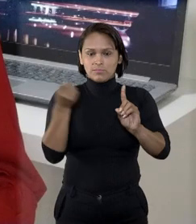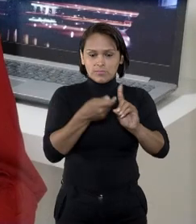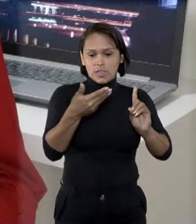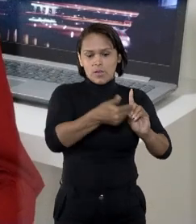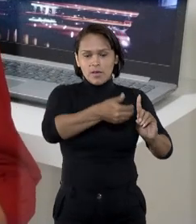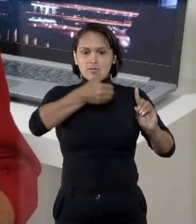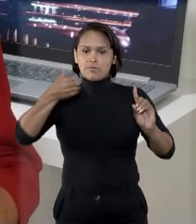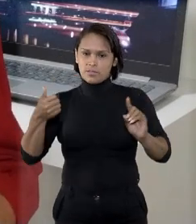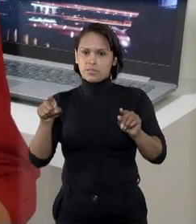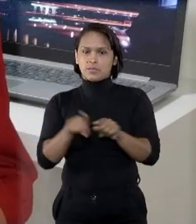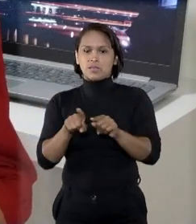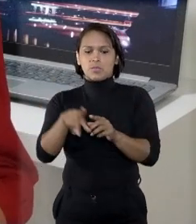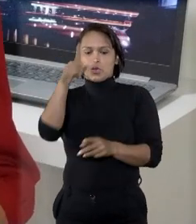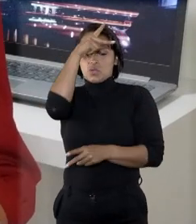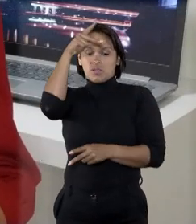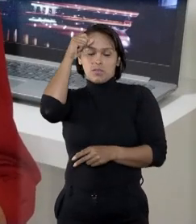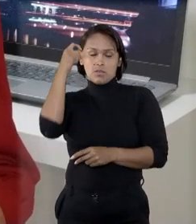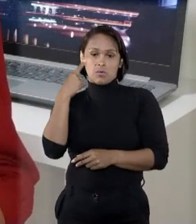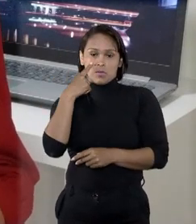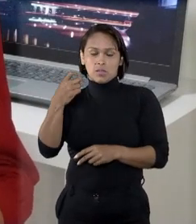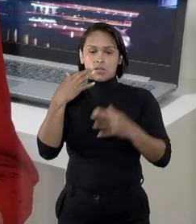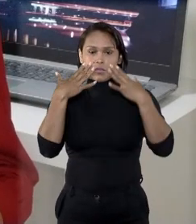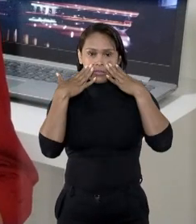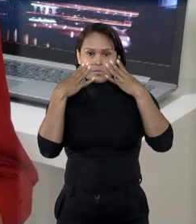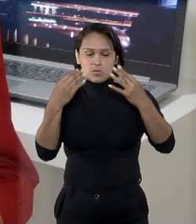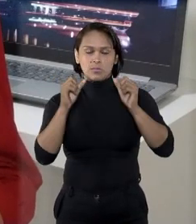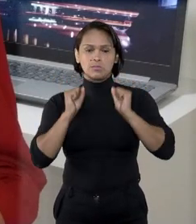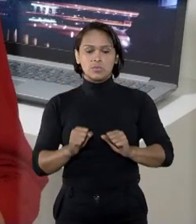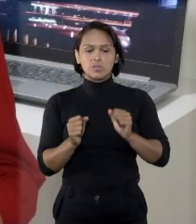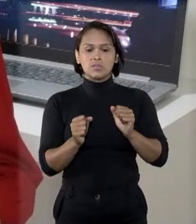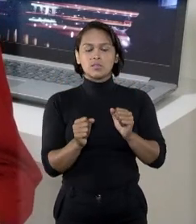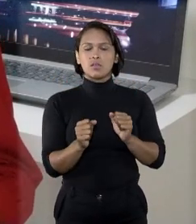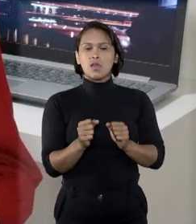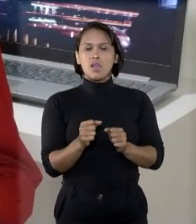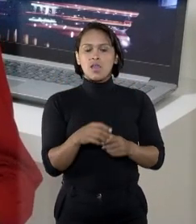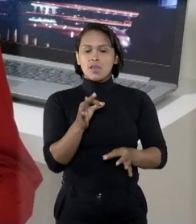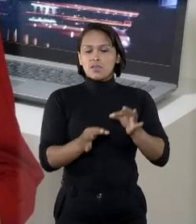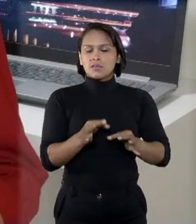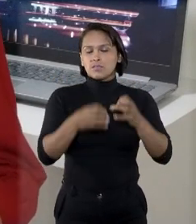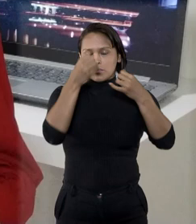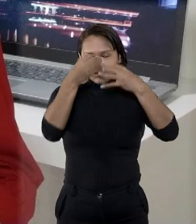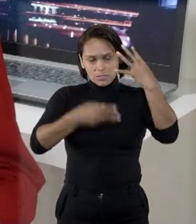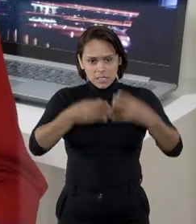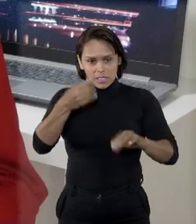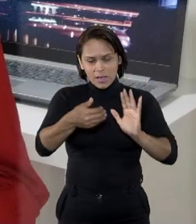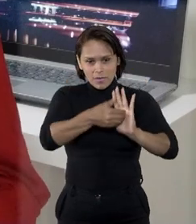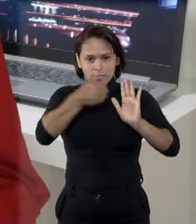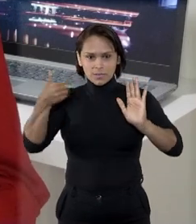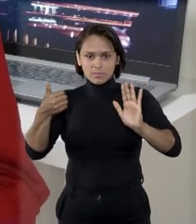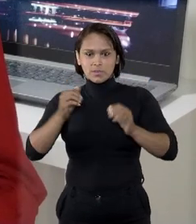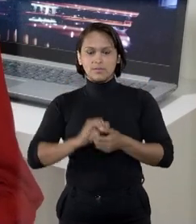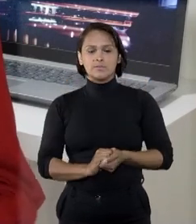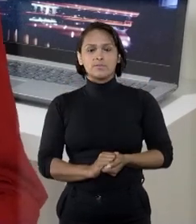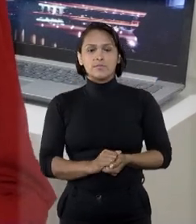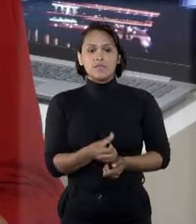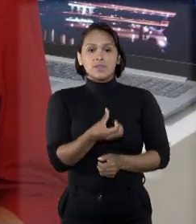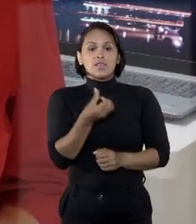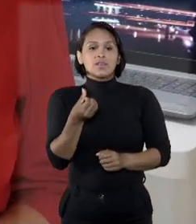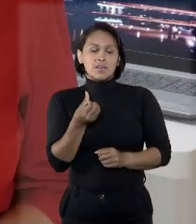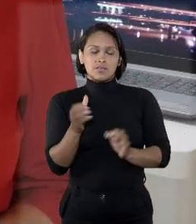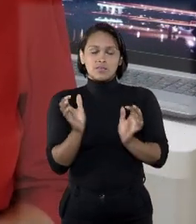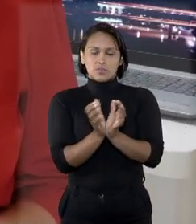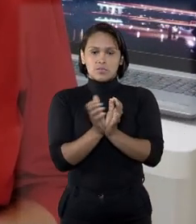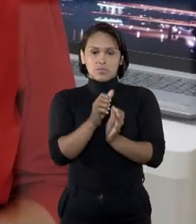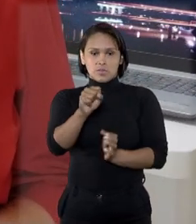determinou o afastamento, nem o interesse público que poderia justificar a suspensão da medida pelo STJ. E a sexta turma